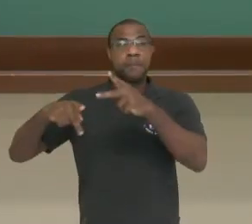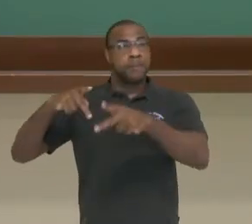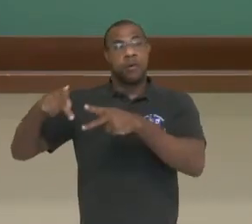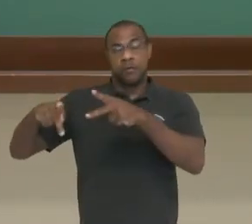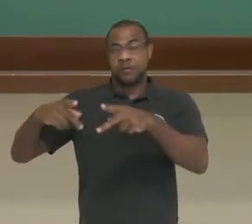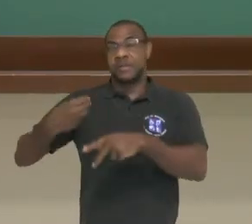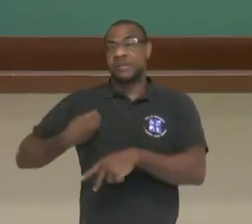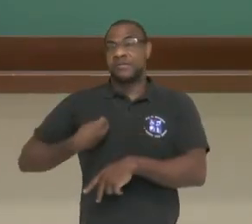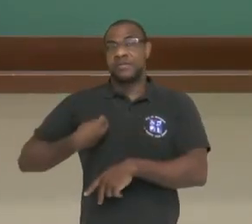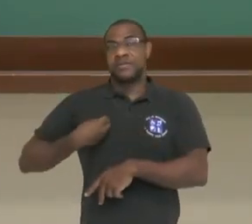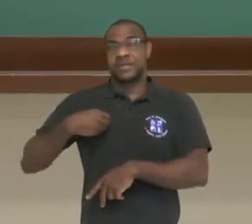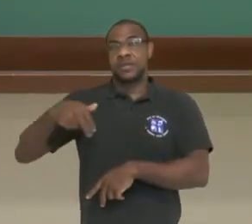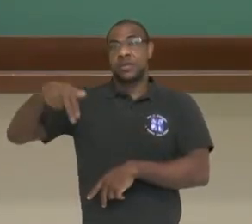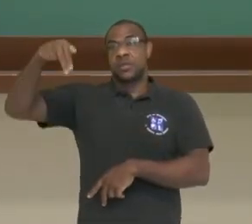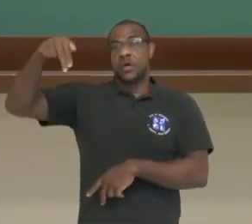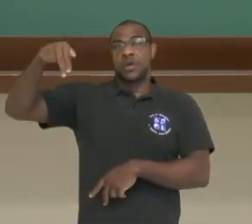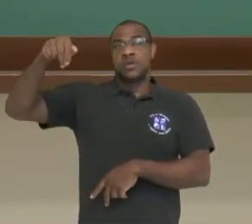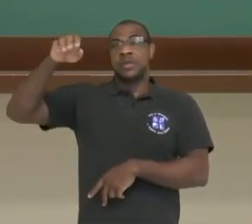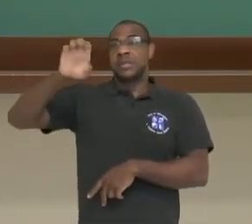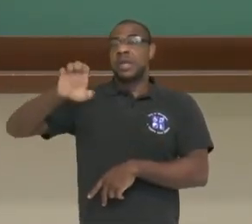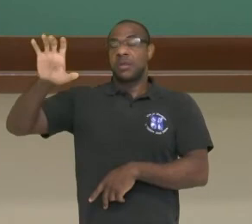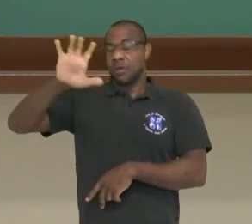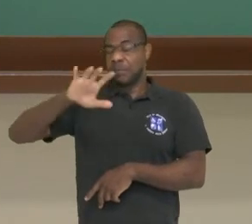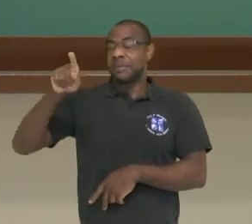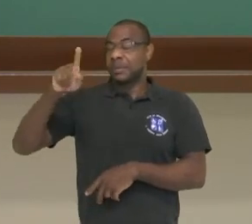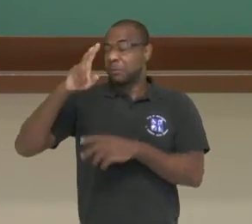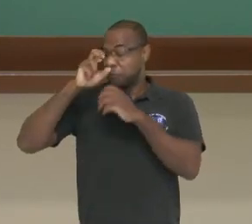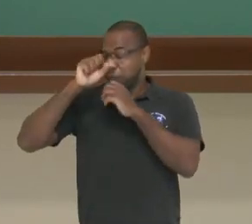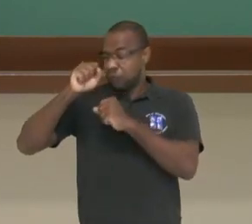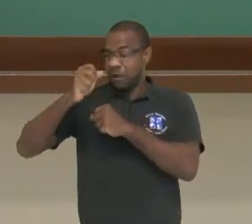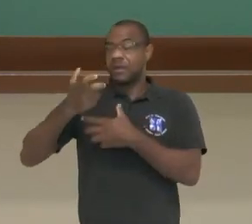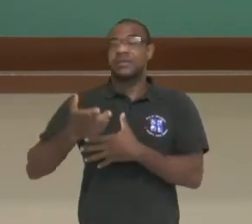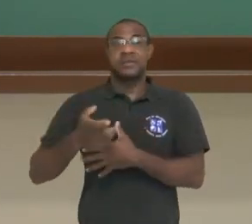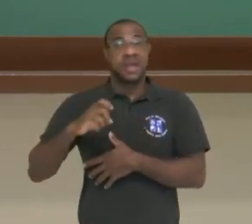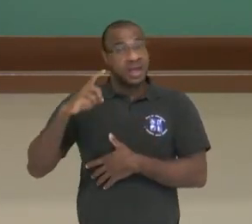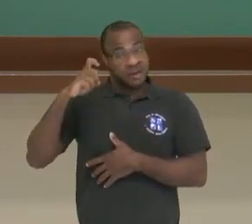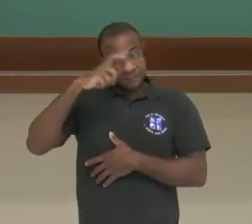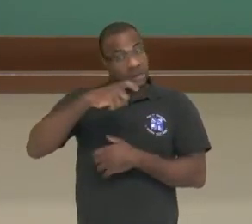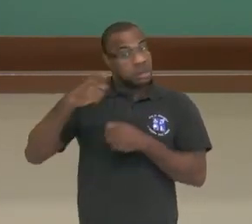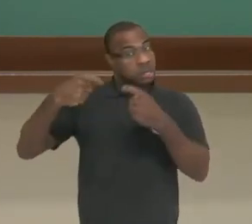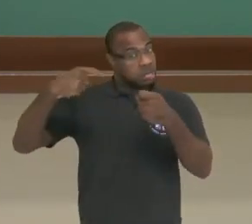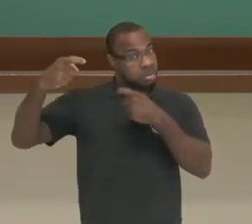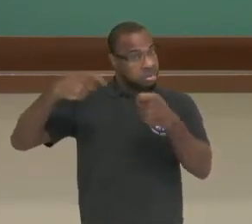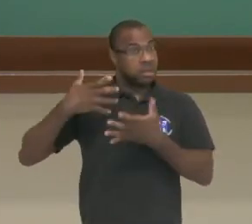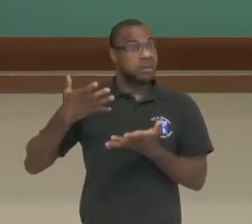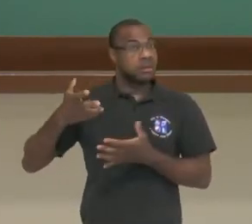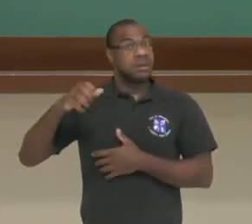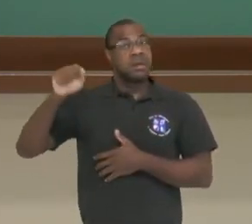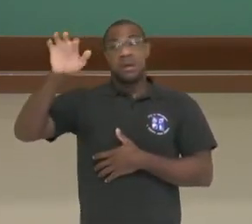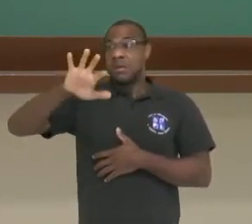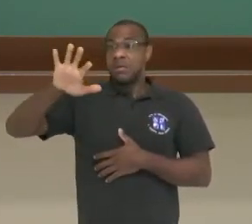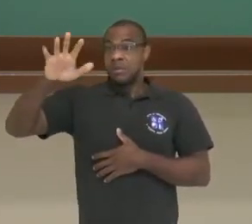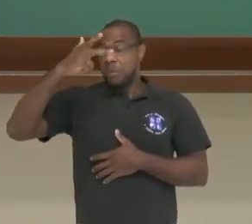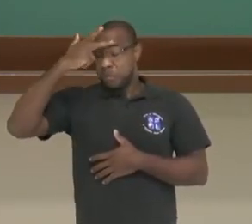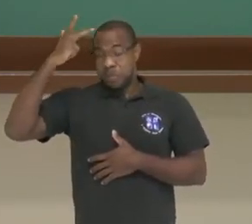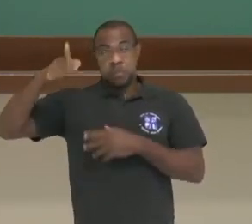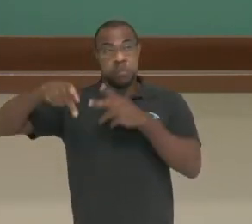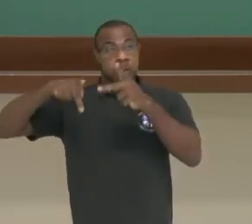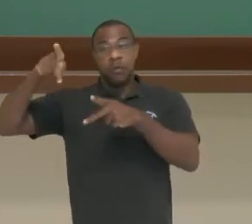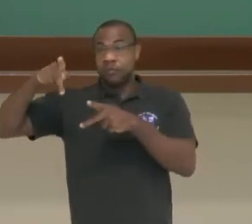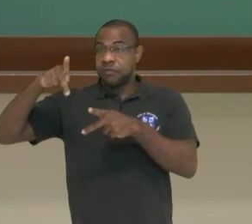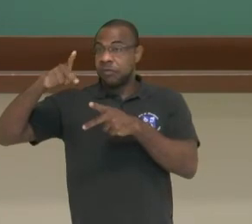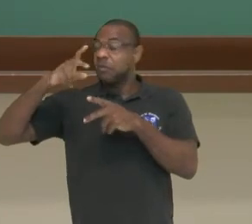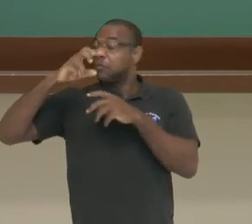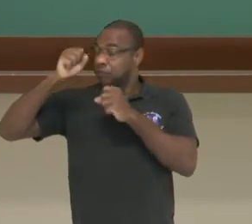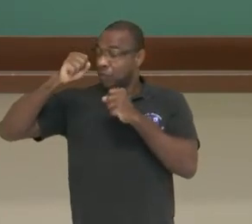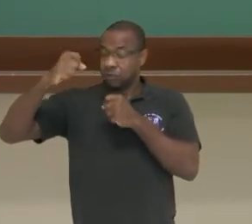norte da Europa. Não é fácil vencer esses povos. São povos guerreiros que vivem da guerra. Eles são